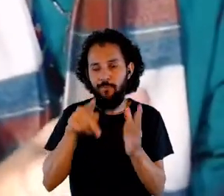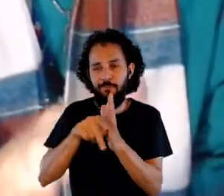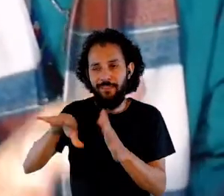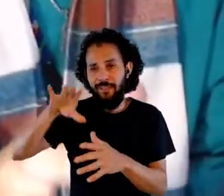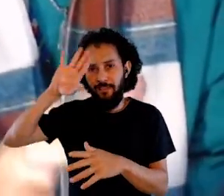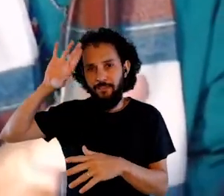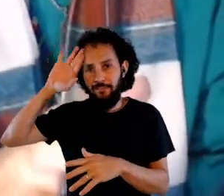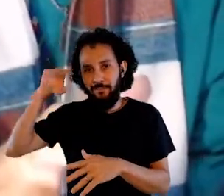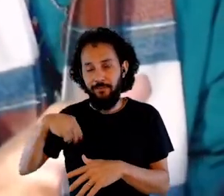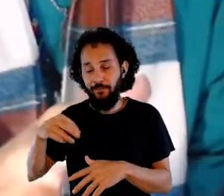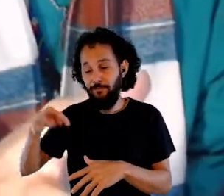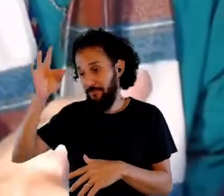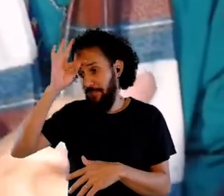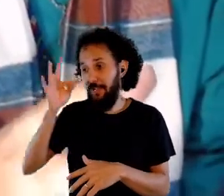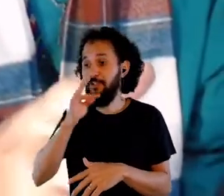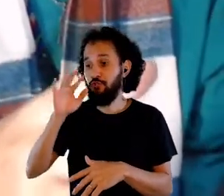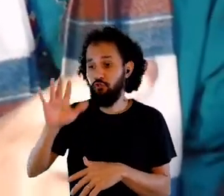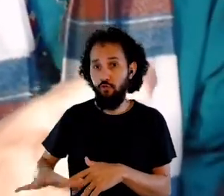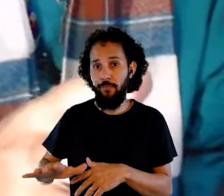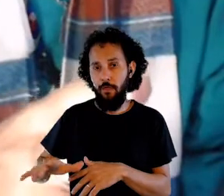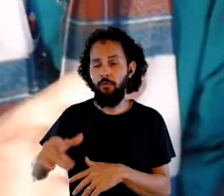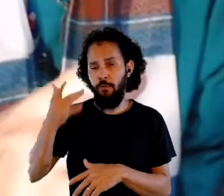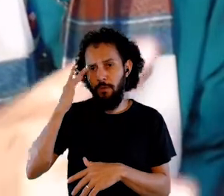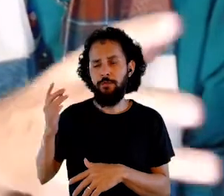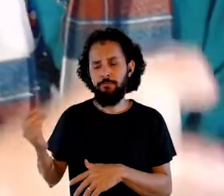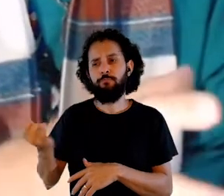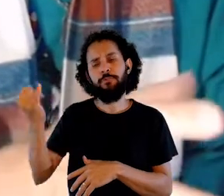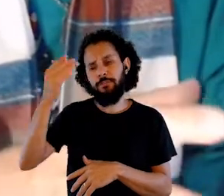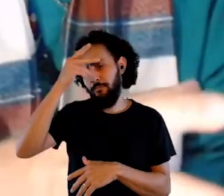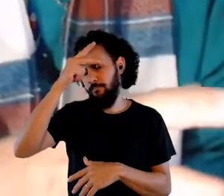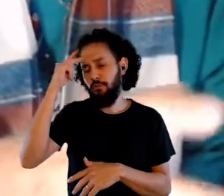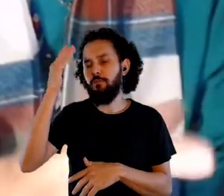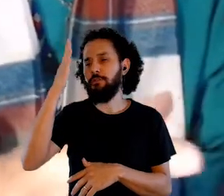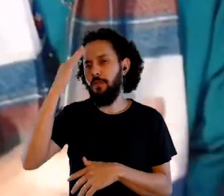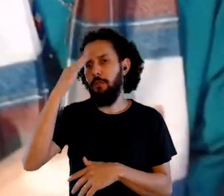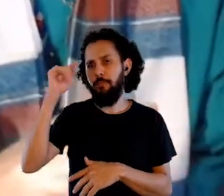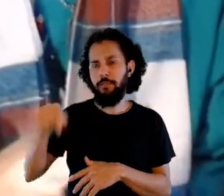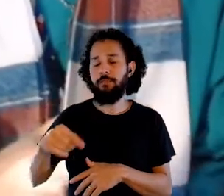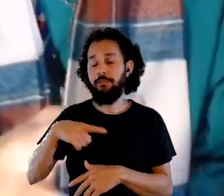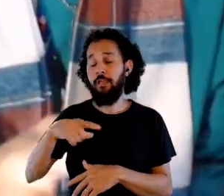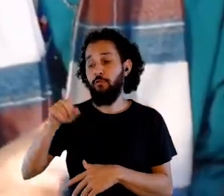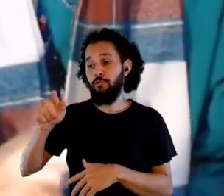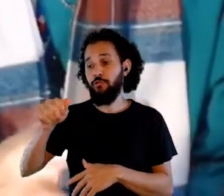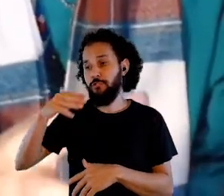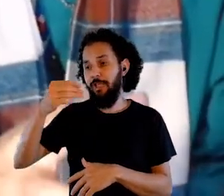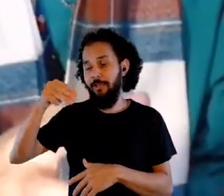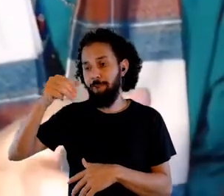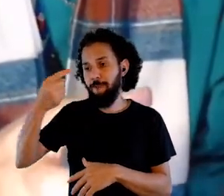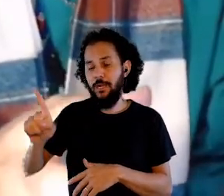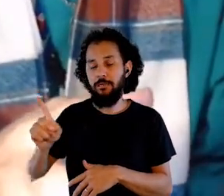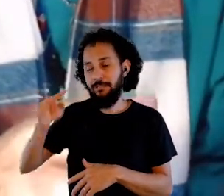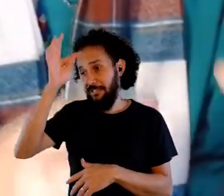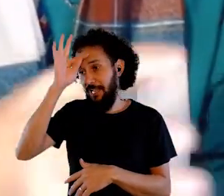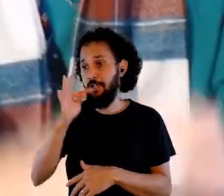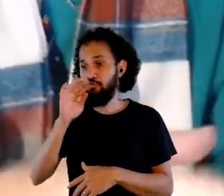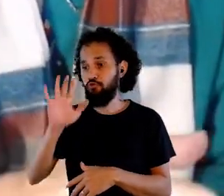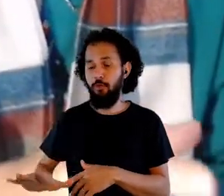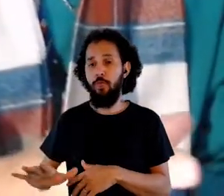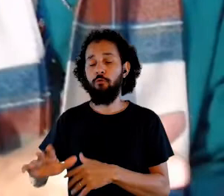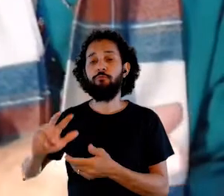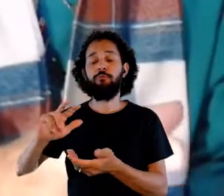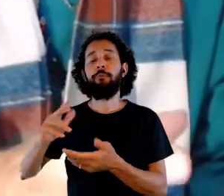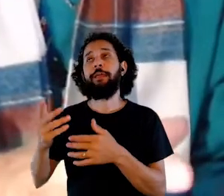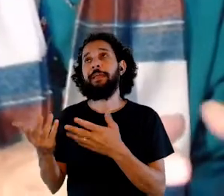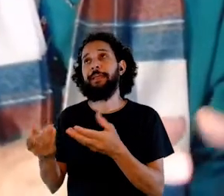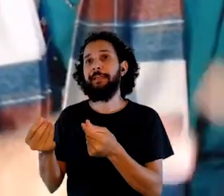isso que eu acho importante as pessoas saberem, que tem um xamanismo tradicional, que quando a gente está falando de xamanismo tradicional, nós estamos falando de